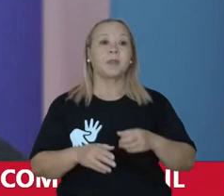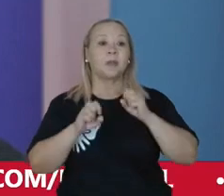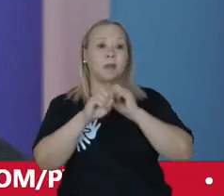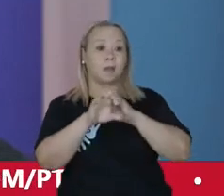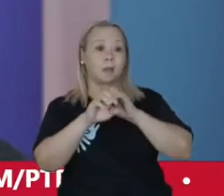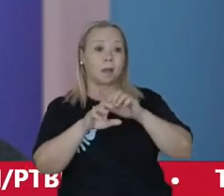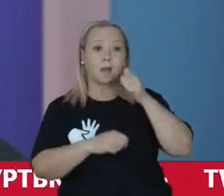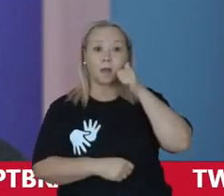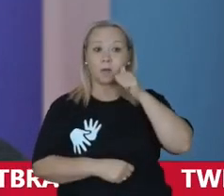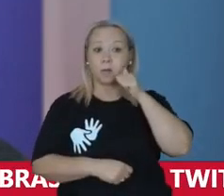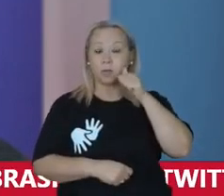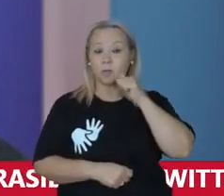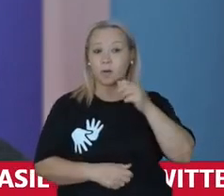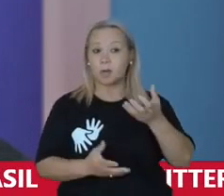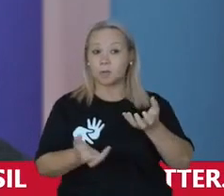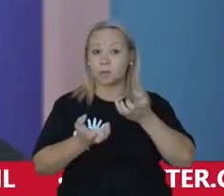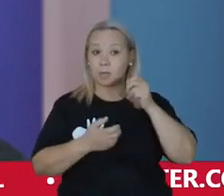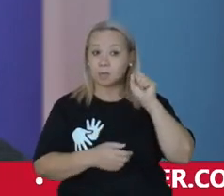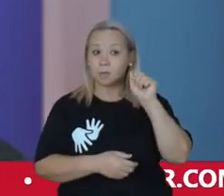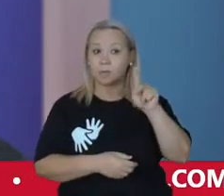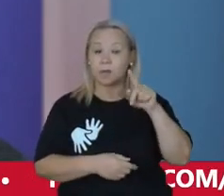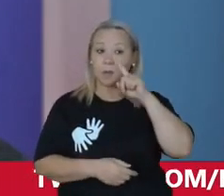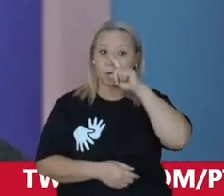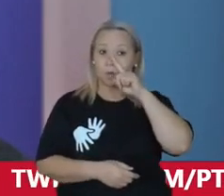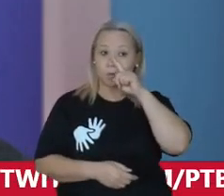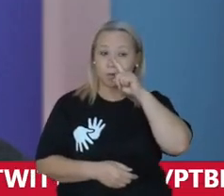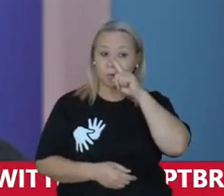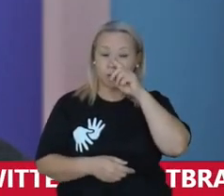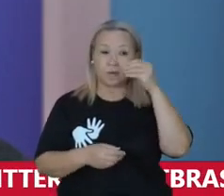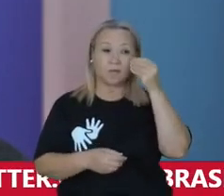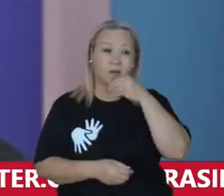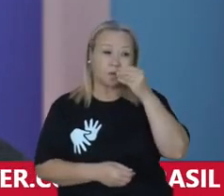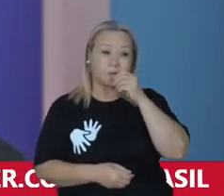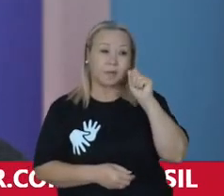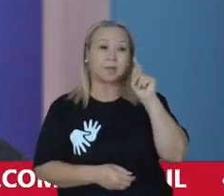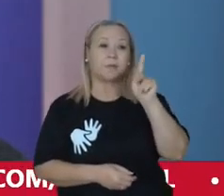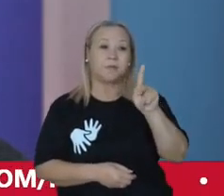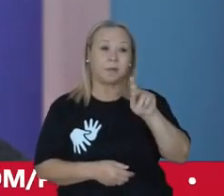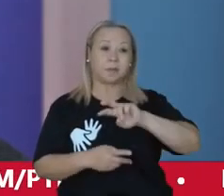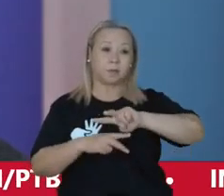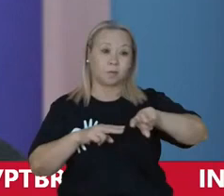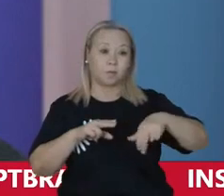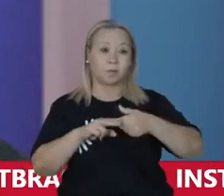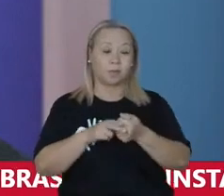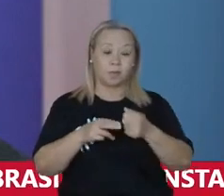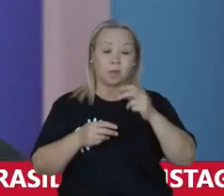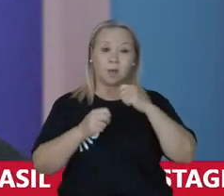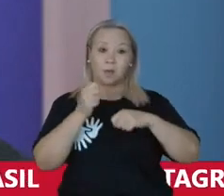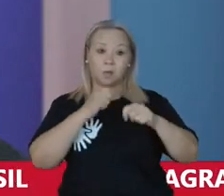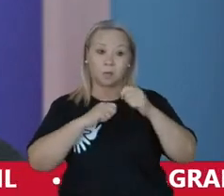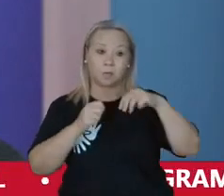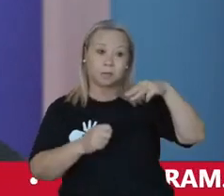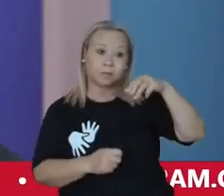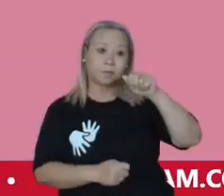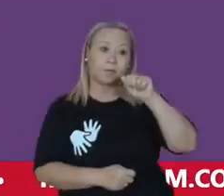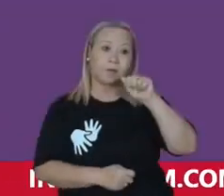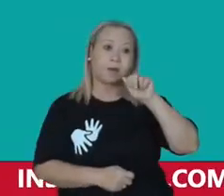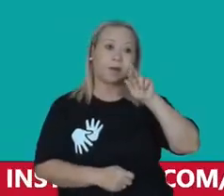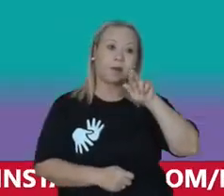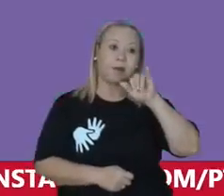As Mulheres Querem Se Aposentar, o risco do desmonte golpista da Previdência, com a economista Marilane Teixeira. Acompanhe.